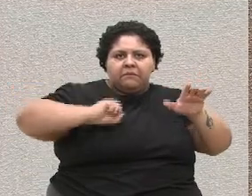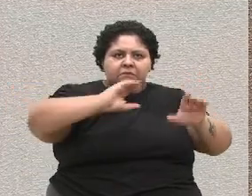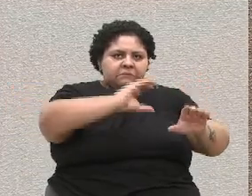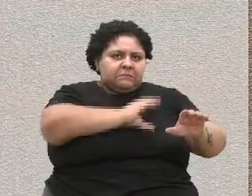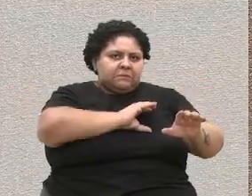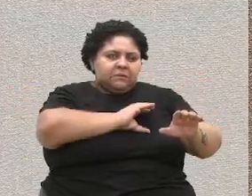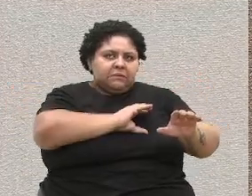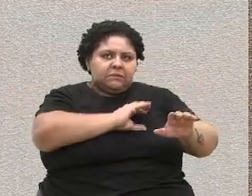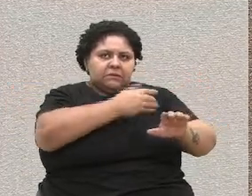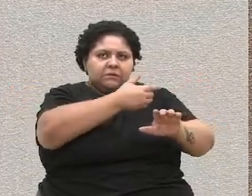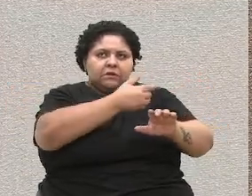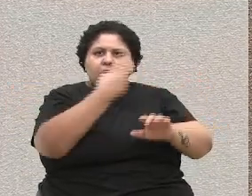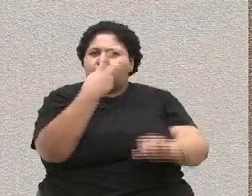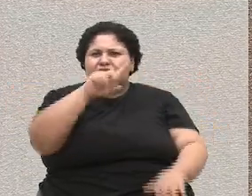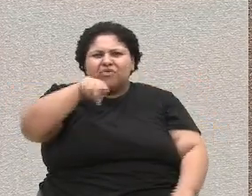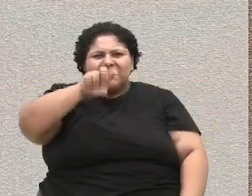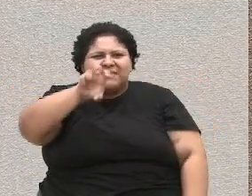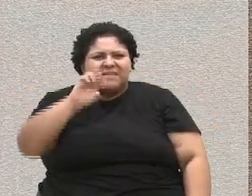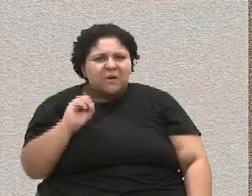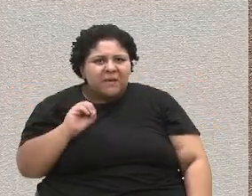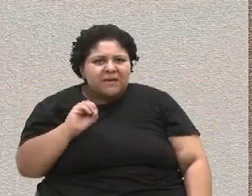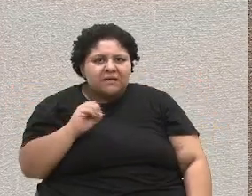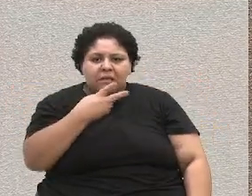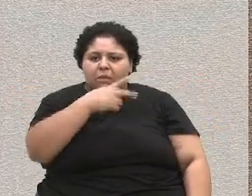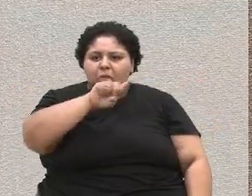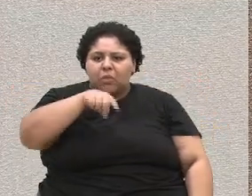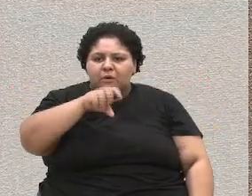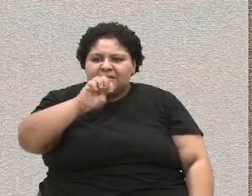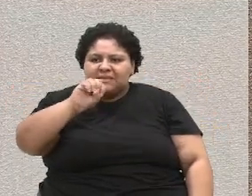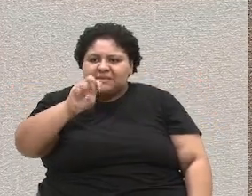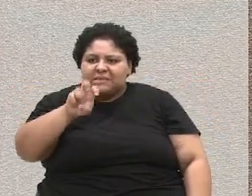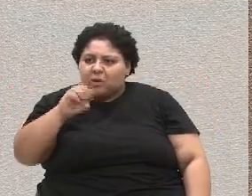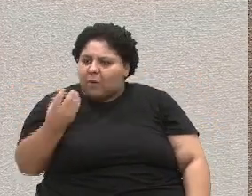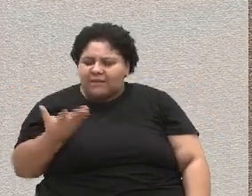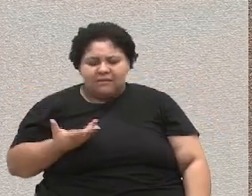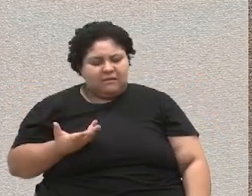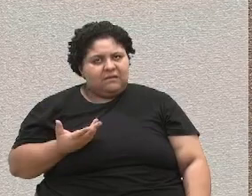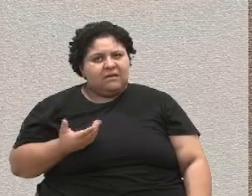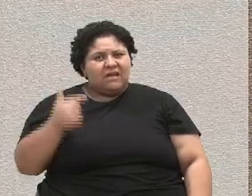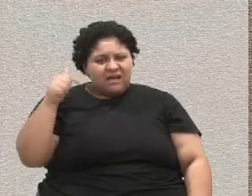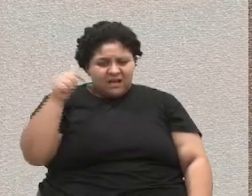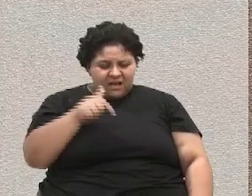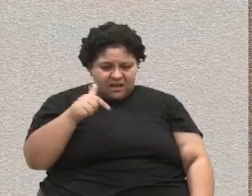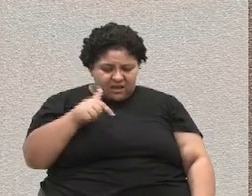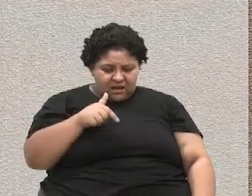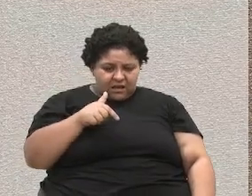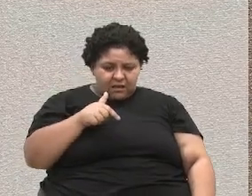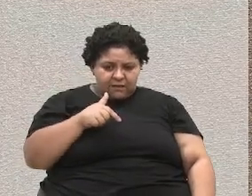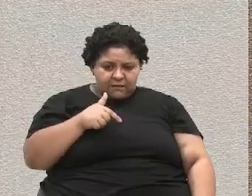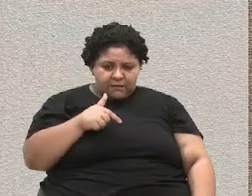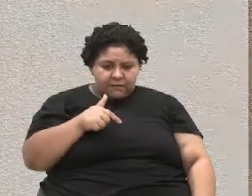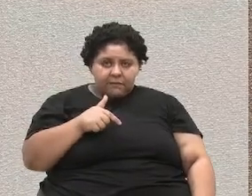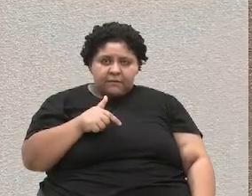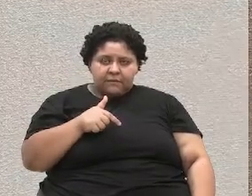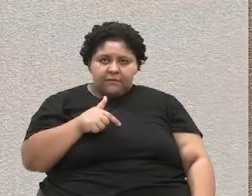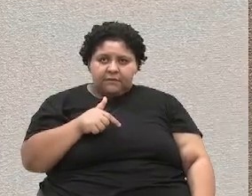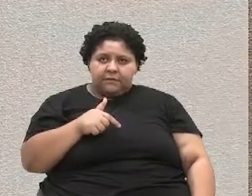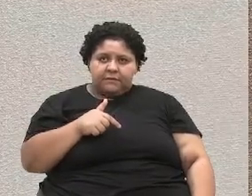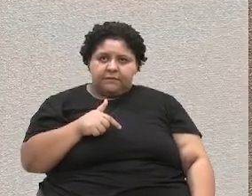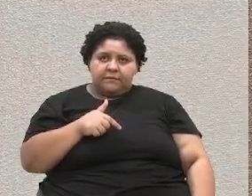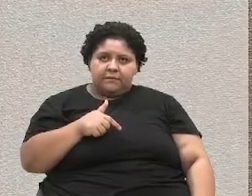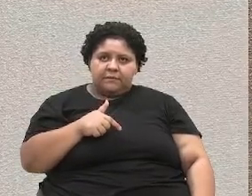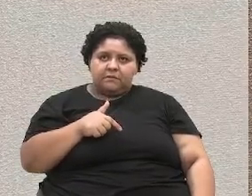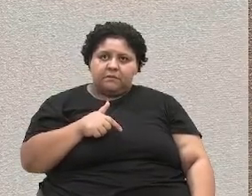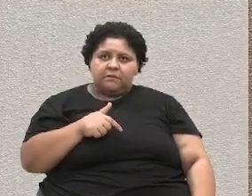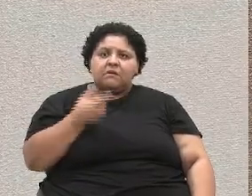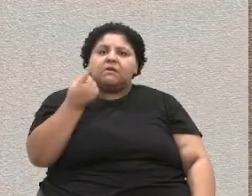qualquer, por R$2,50, R$2,50, R$2,50. E aqui nós vamos parar em que